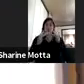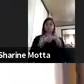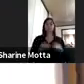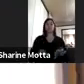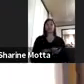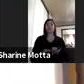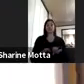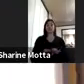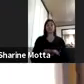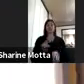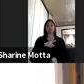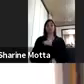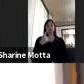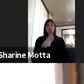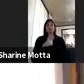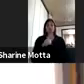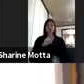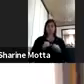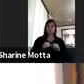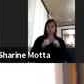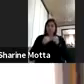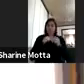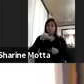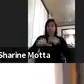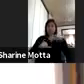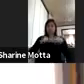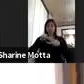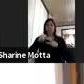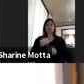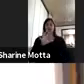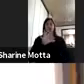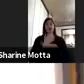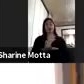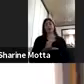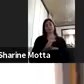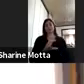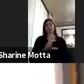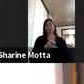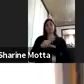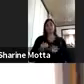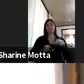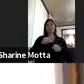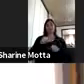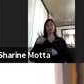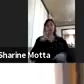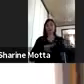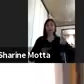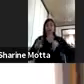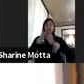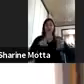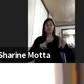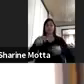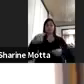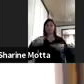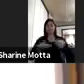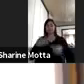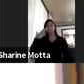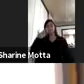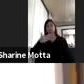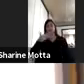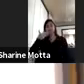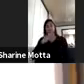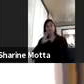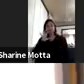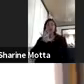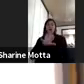essa realidade, de combater e de fazer uma contranarrativa a esse discurso abjeto que está se propagando no